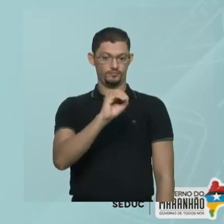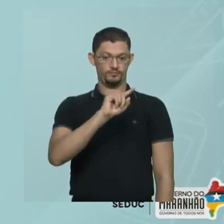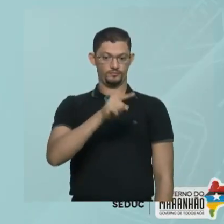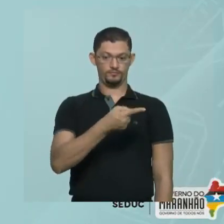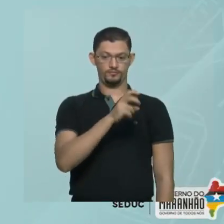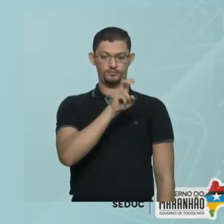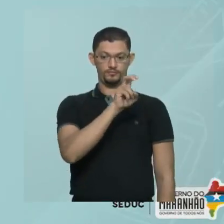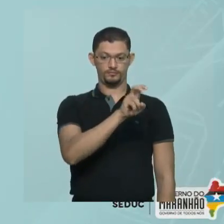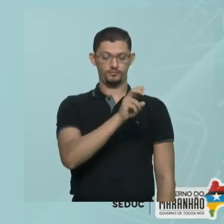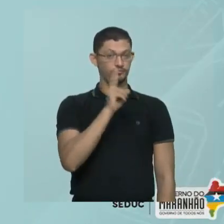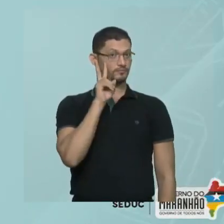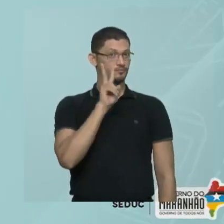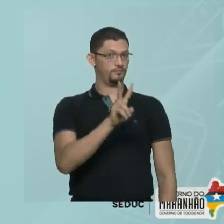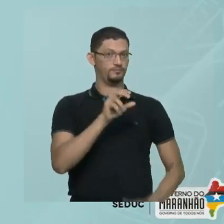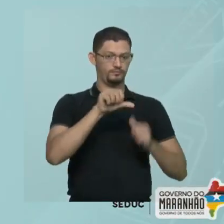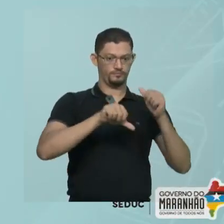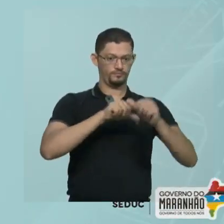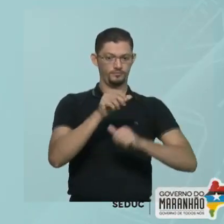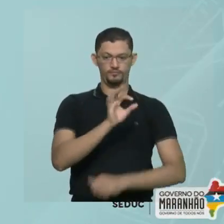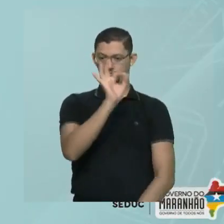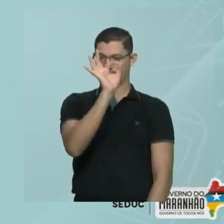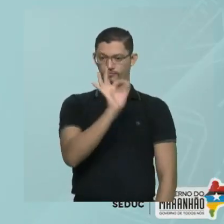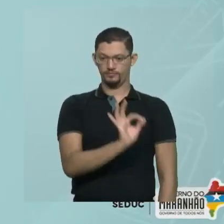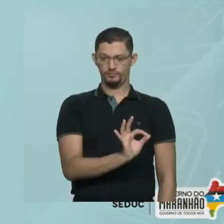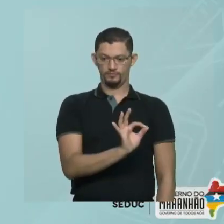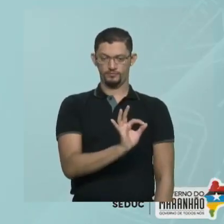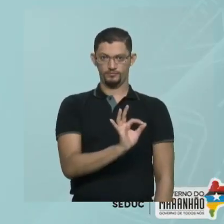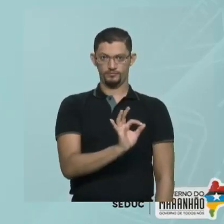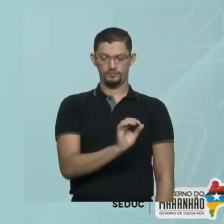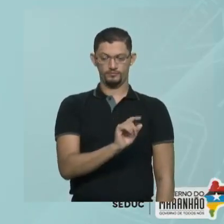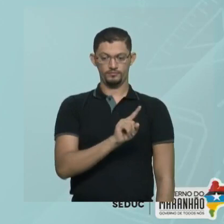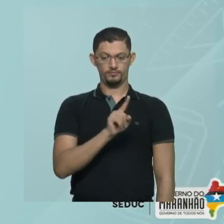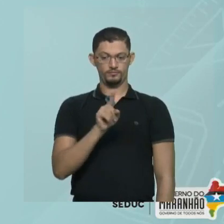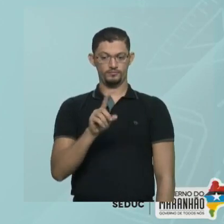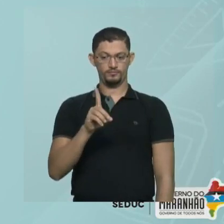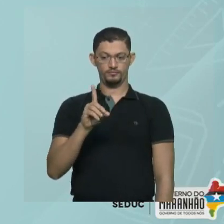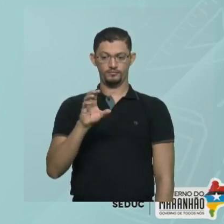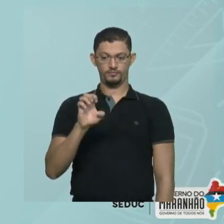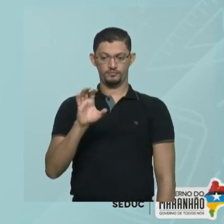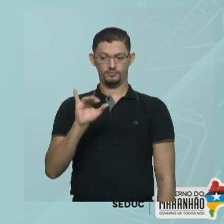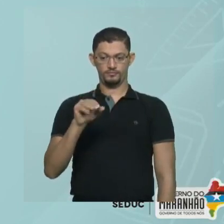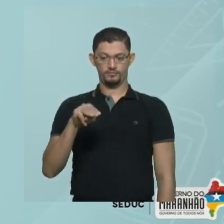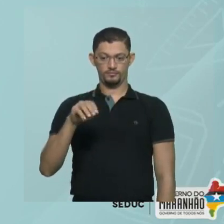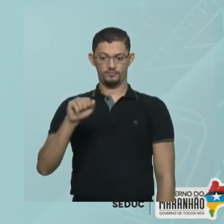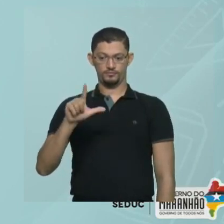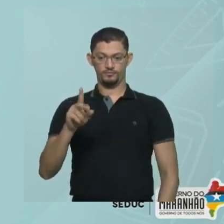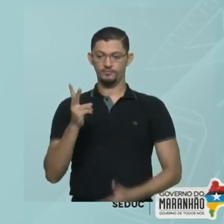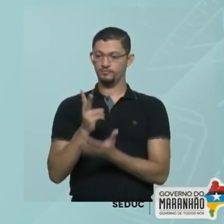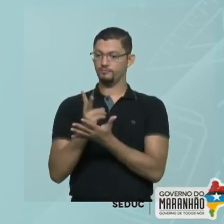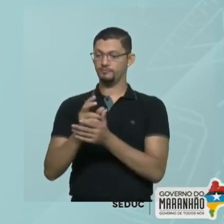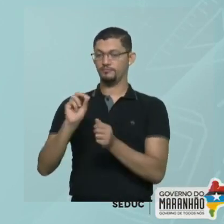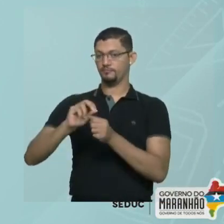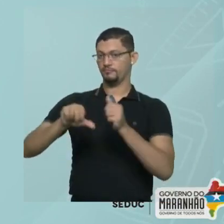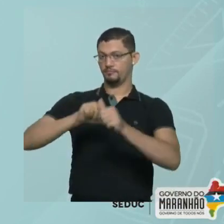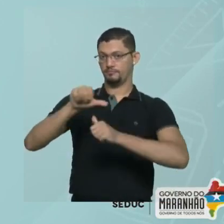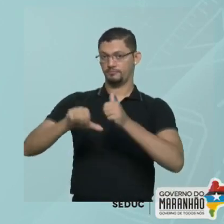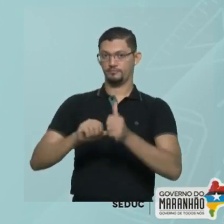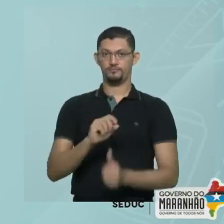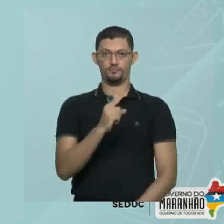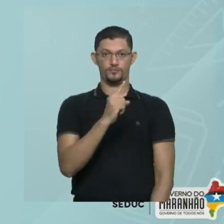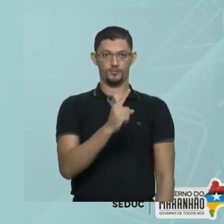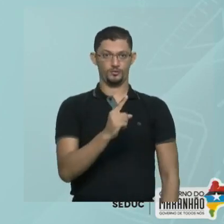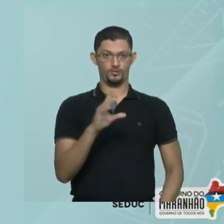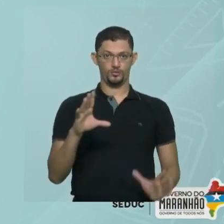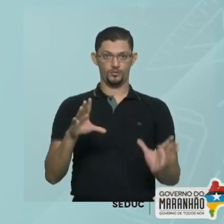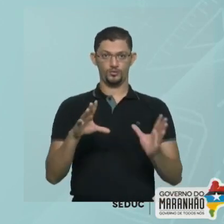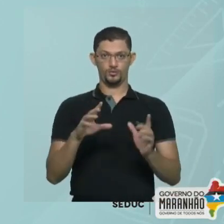0,05. Observa que eu transformei de porcentagem para decimal. Sempre faça essa transformação. 1